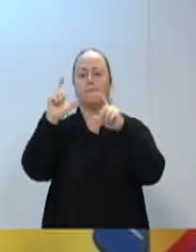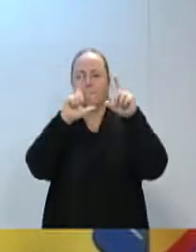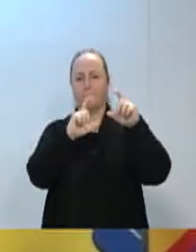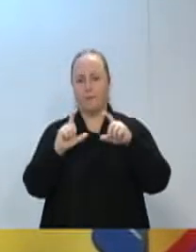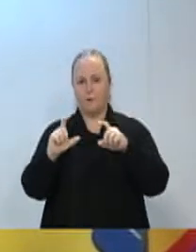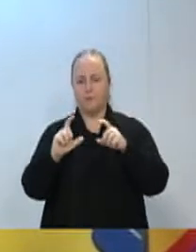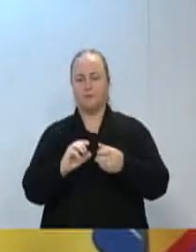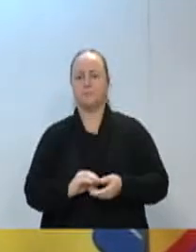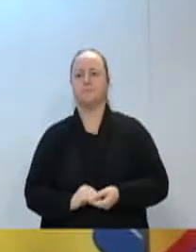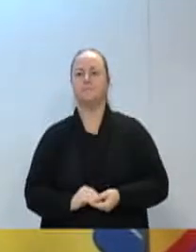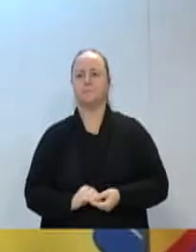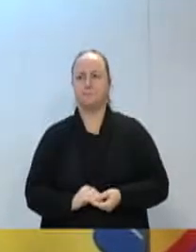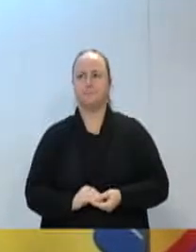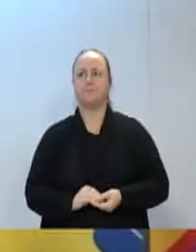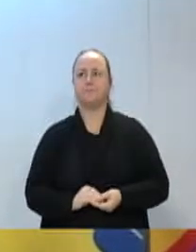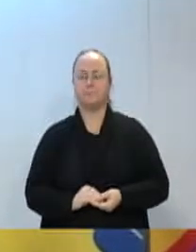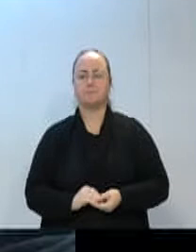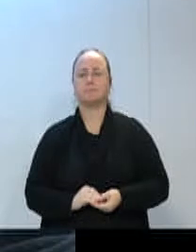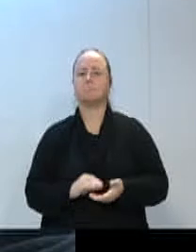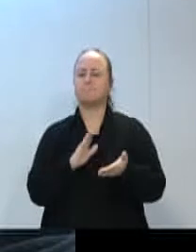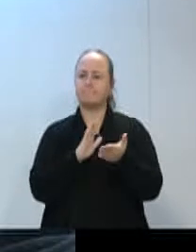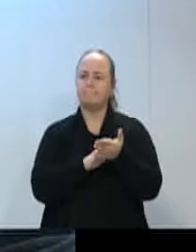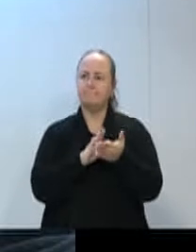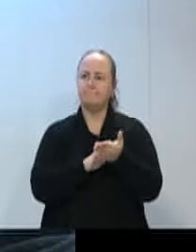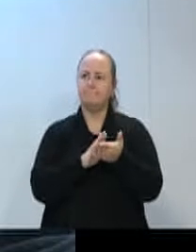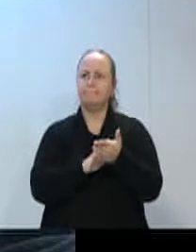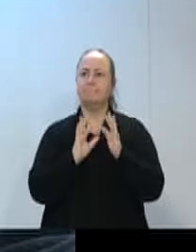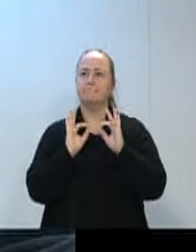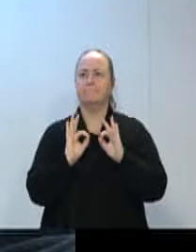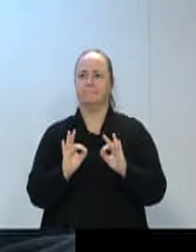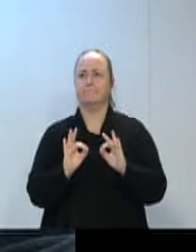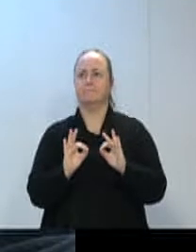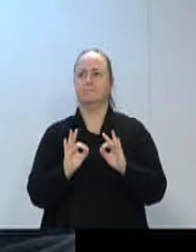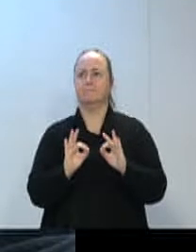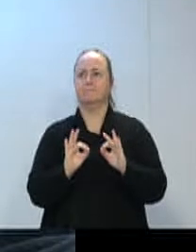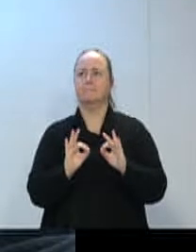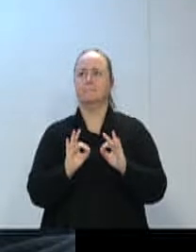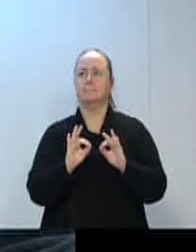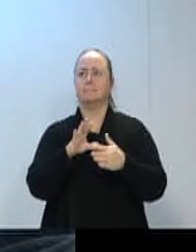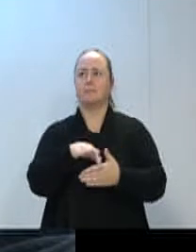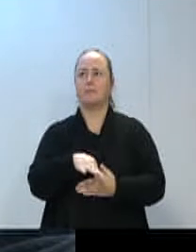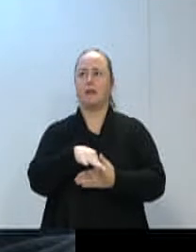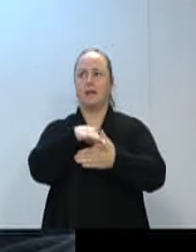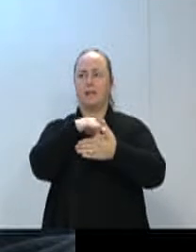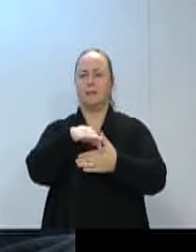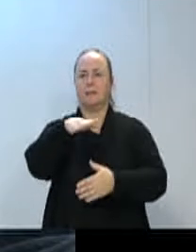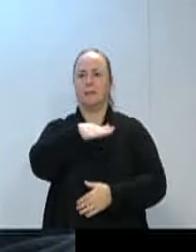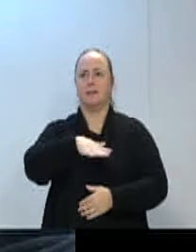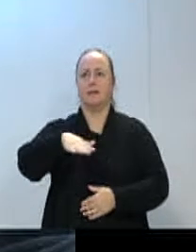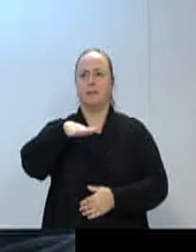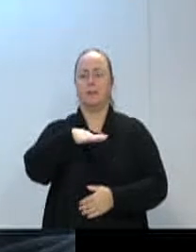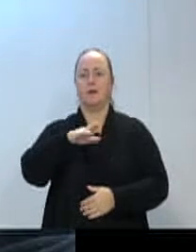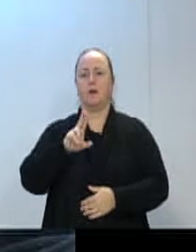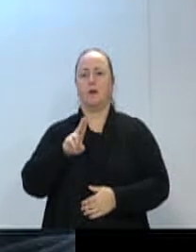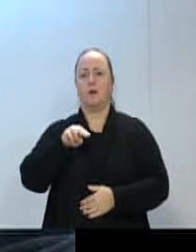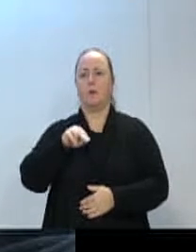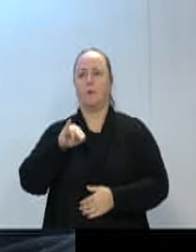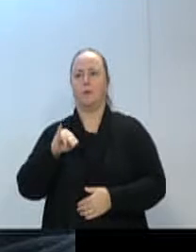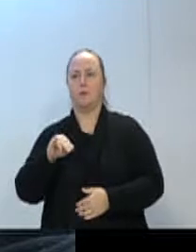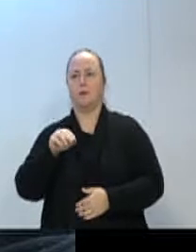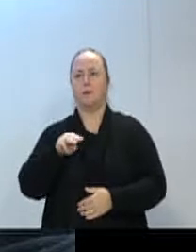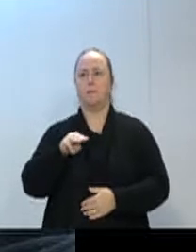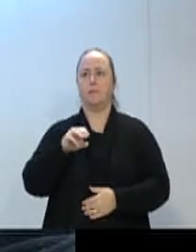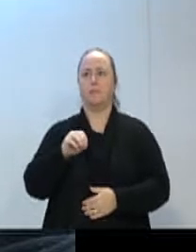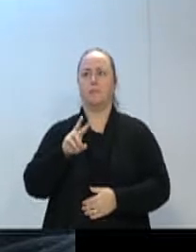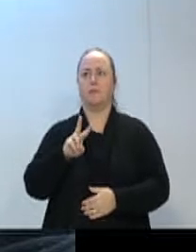fotos para parabenizar eu quero parabenizar o líder da região oeste da une e movimento onde o